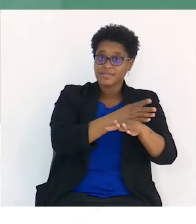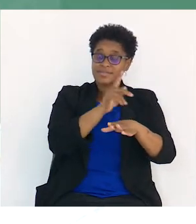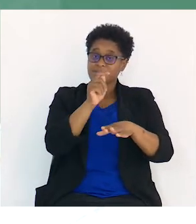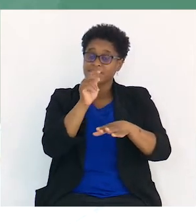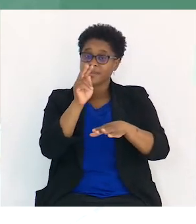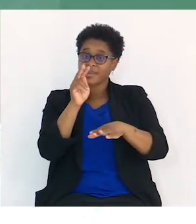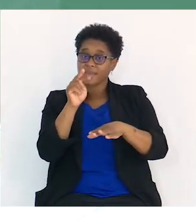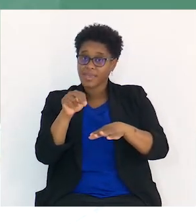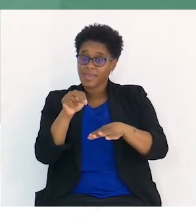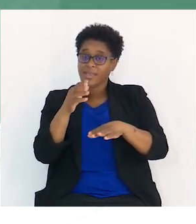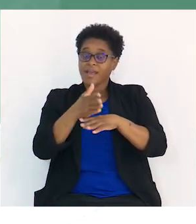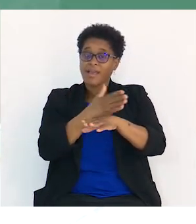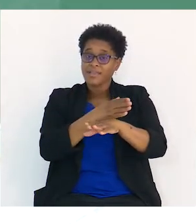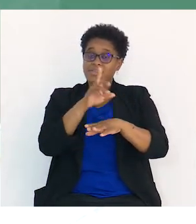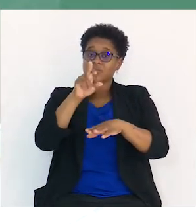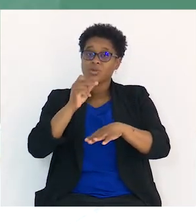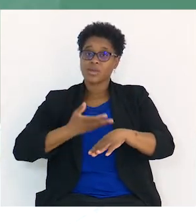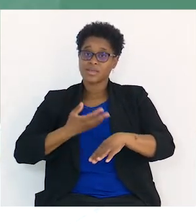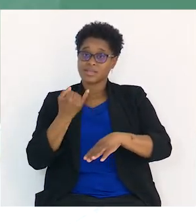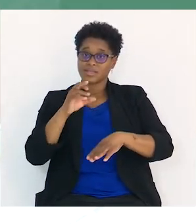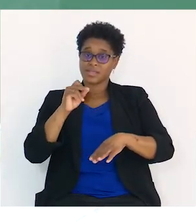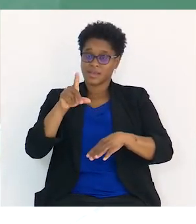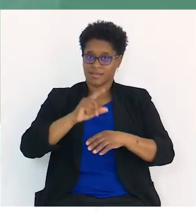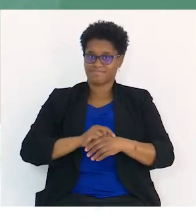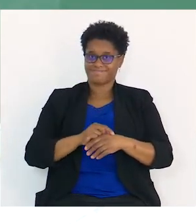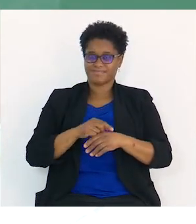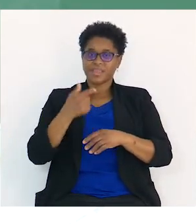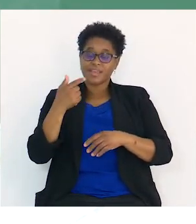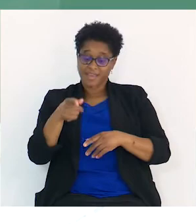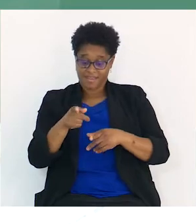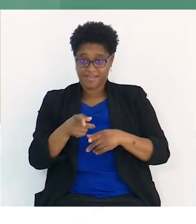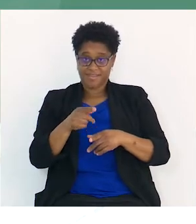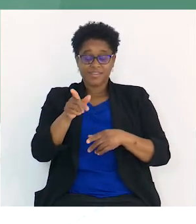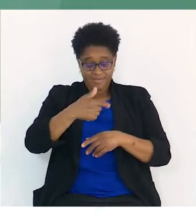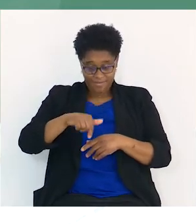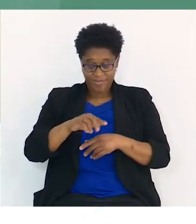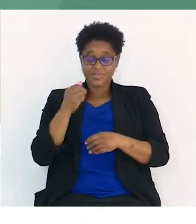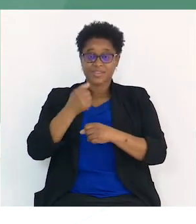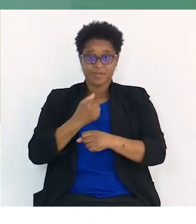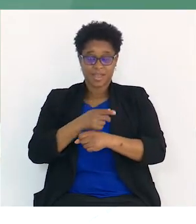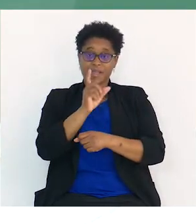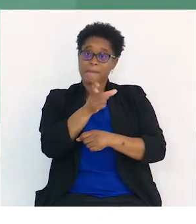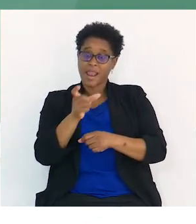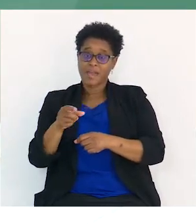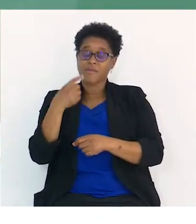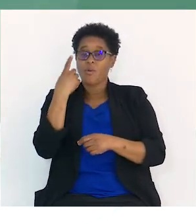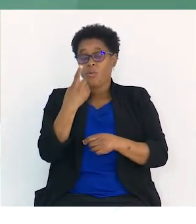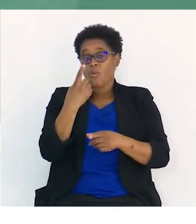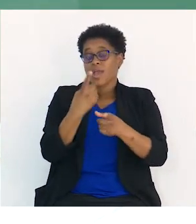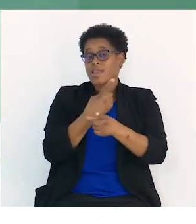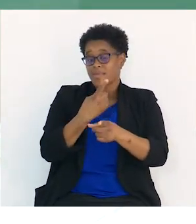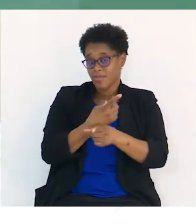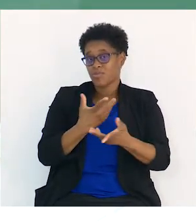radical, ok? Então aqui nós vamos trabalhar essa palavra com um